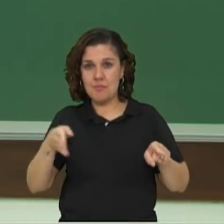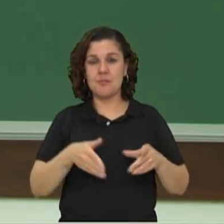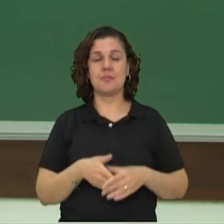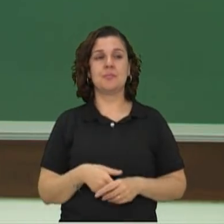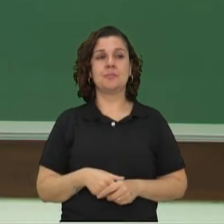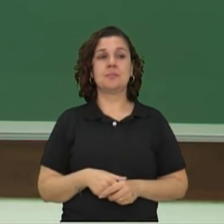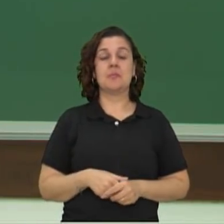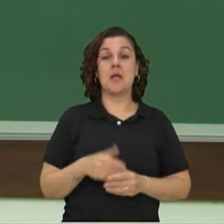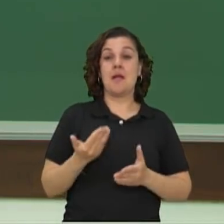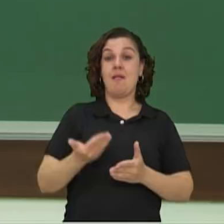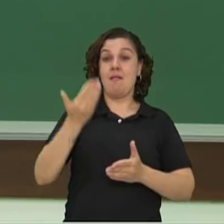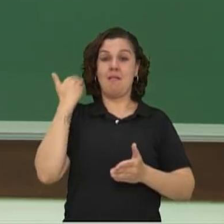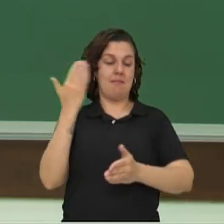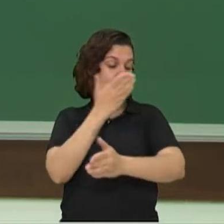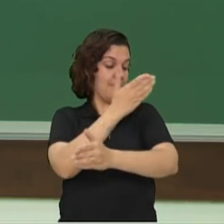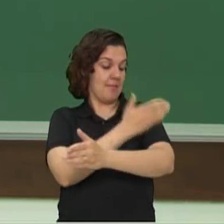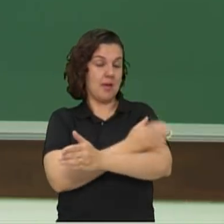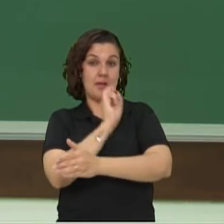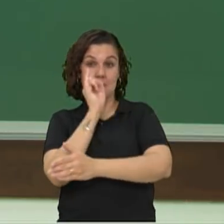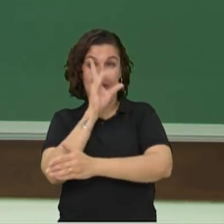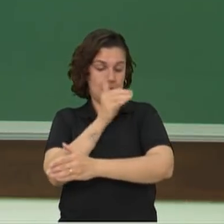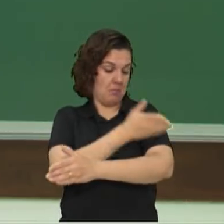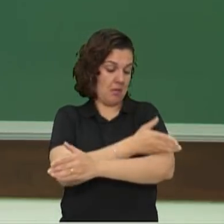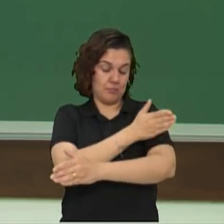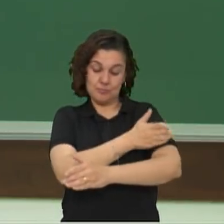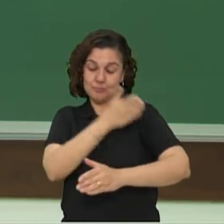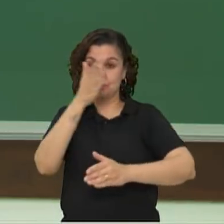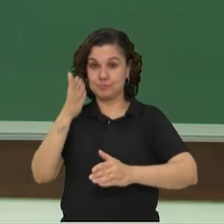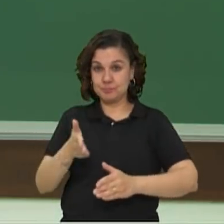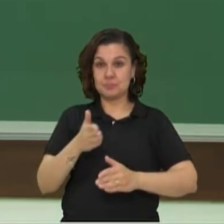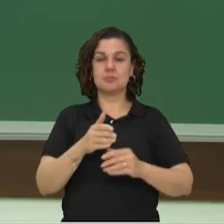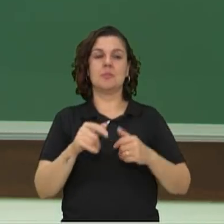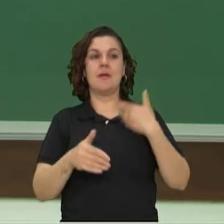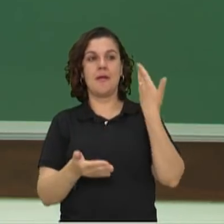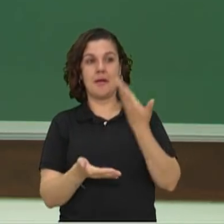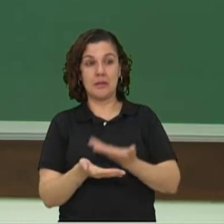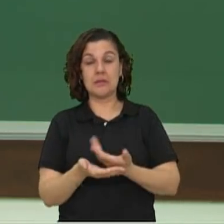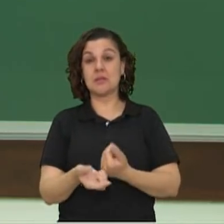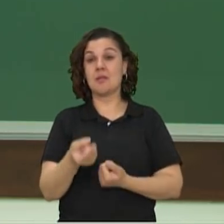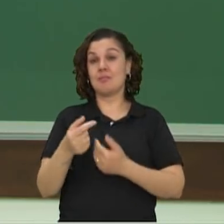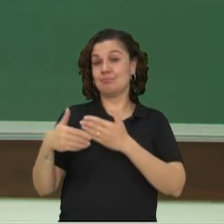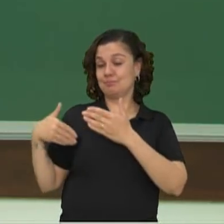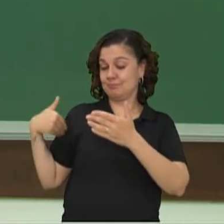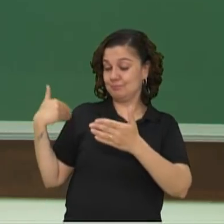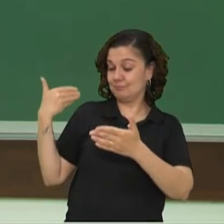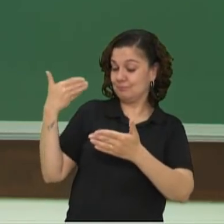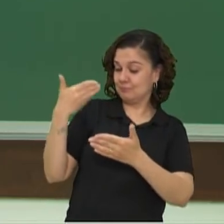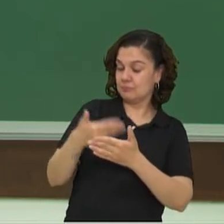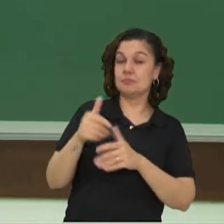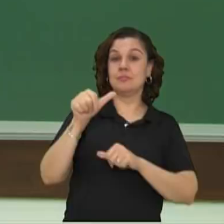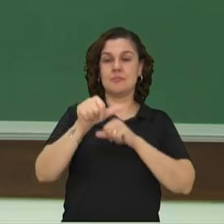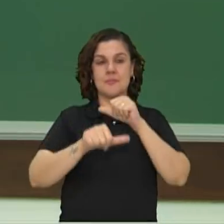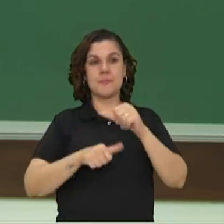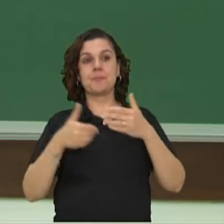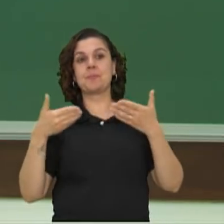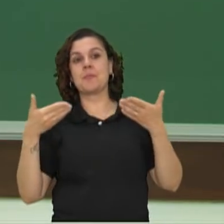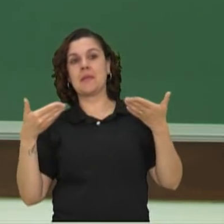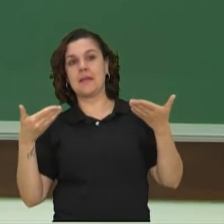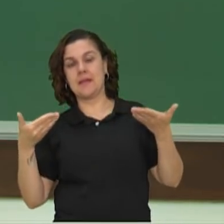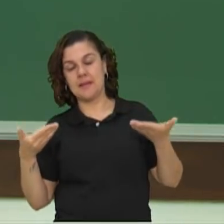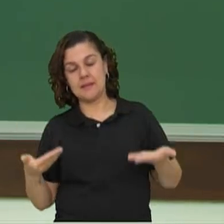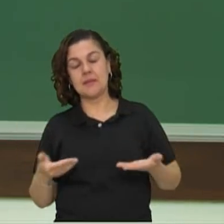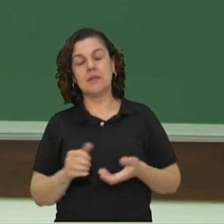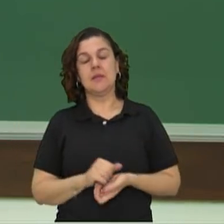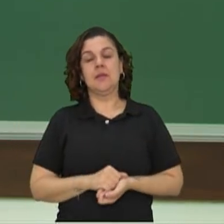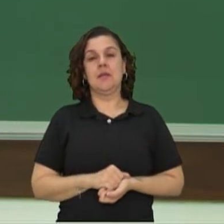tá? Desde a Idade Média, da Idade Antiga ou da Idade Média, nós tivemos essas mudanças, né? Lá,